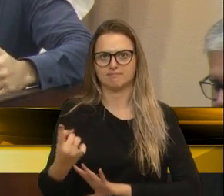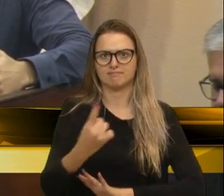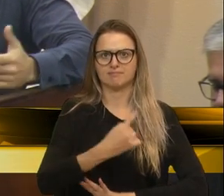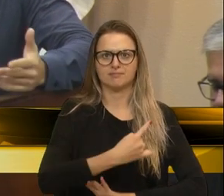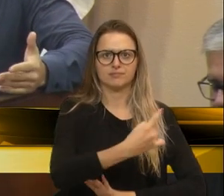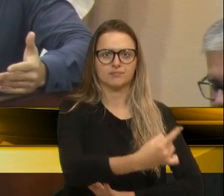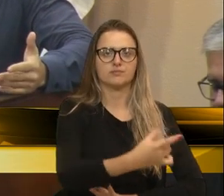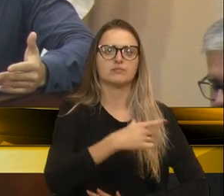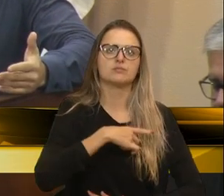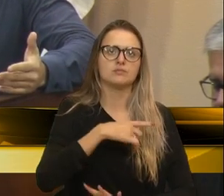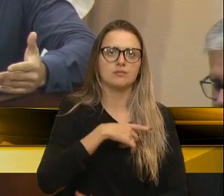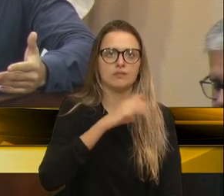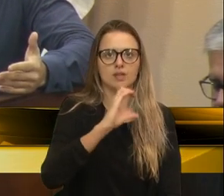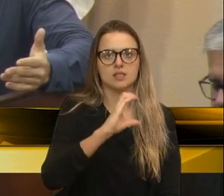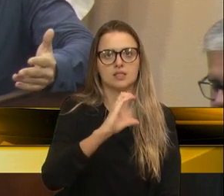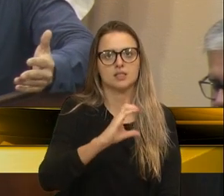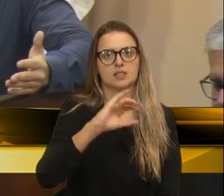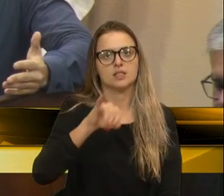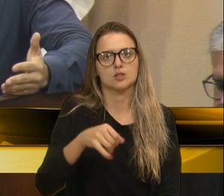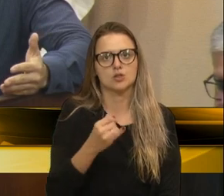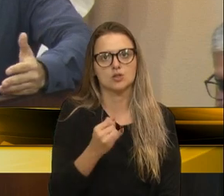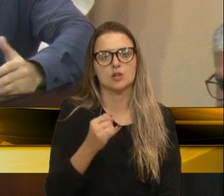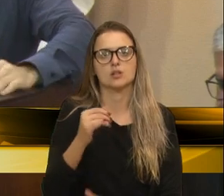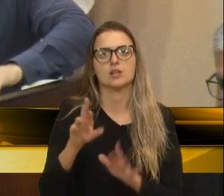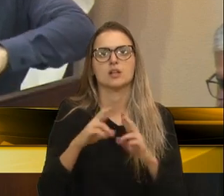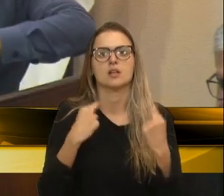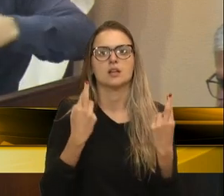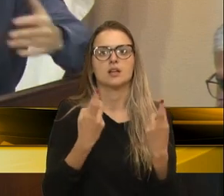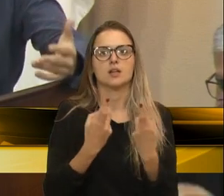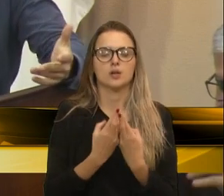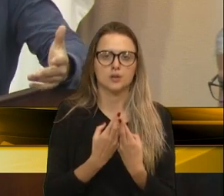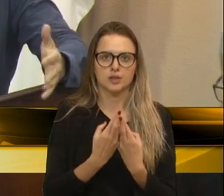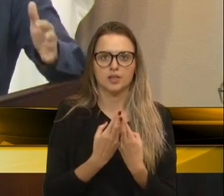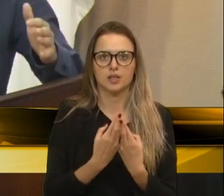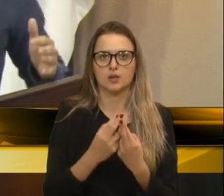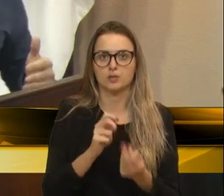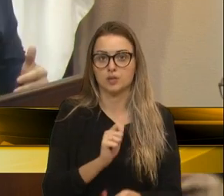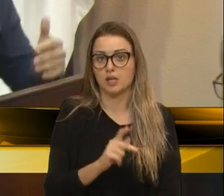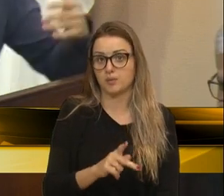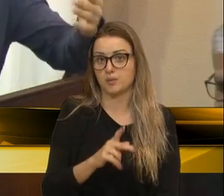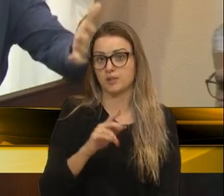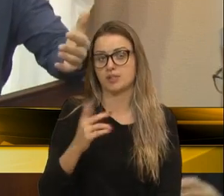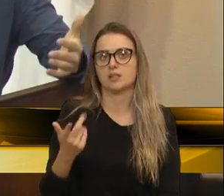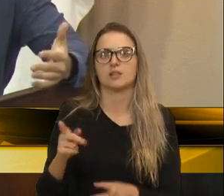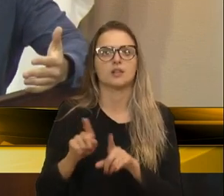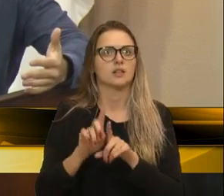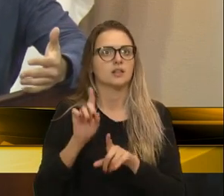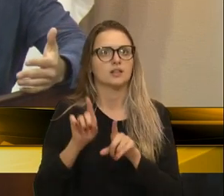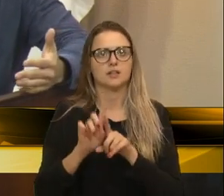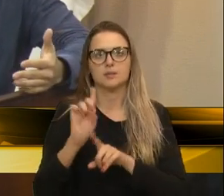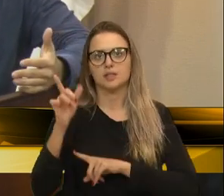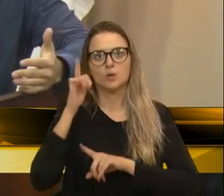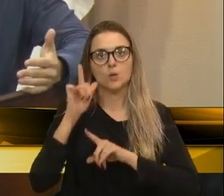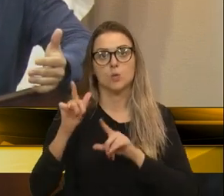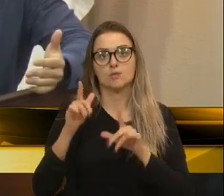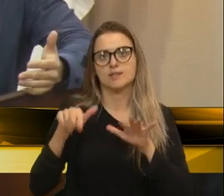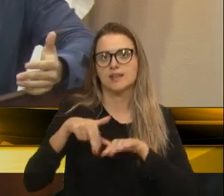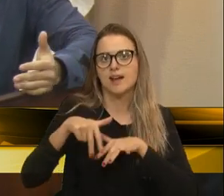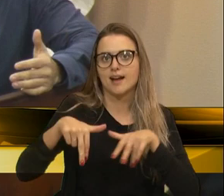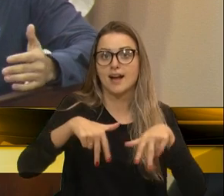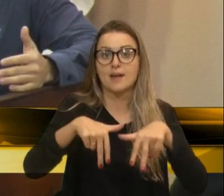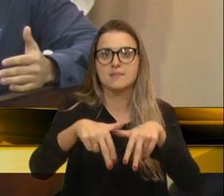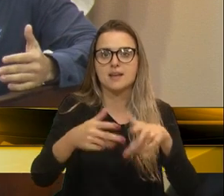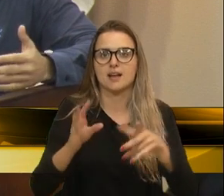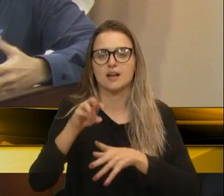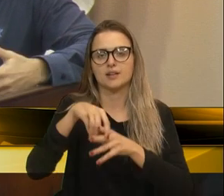Tinha a CCJ, a reunião da Previdência, então estava uma loucura que lá tu não conseguia transitar nos corredores dentro do Congresso.